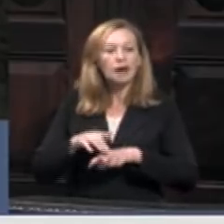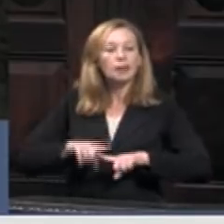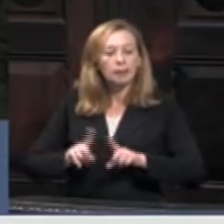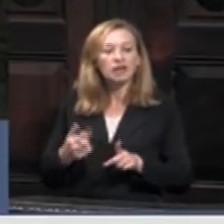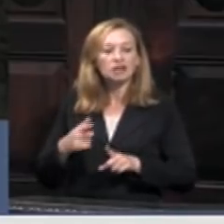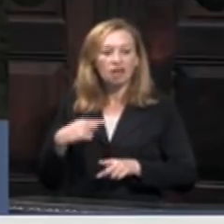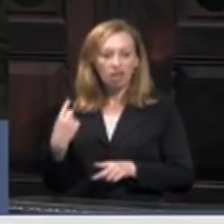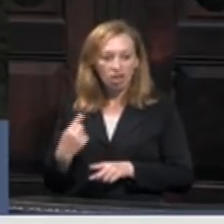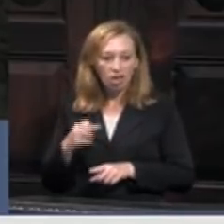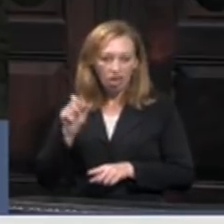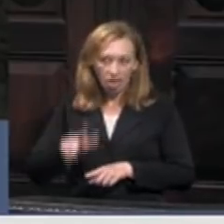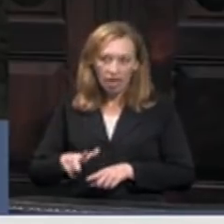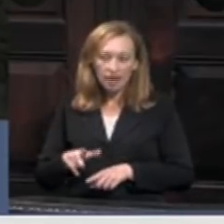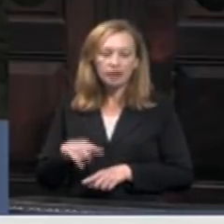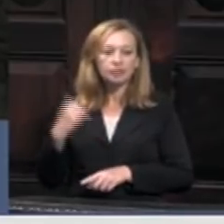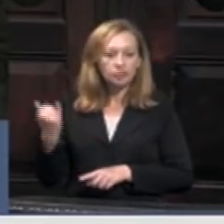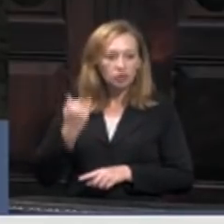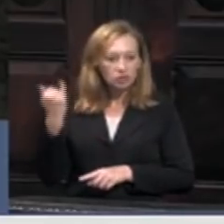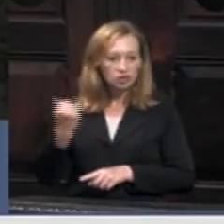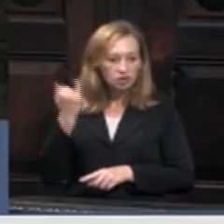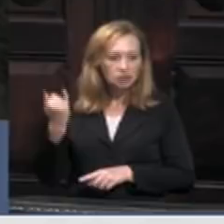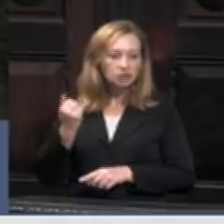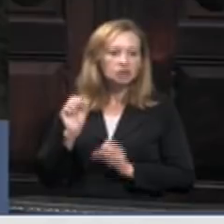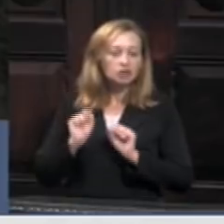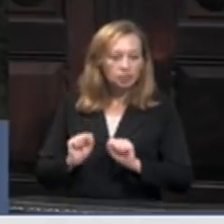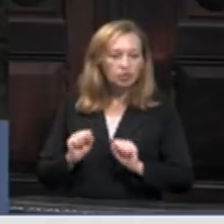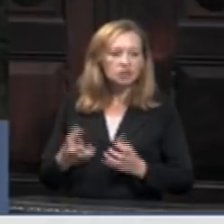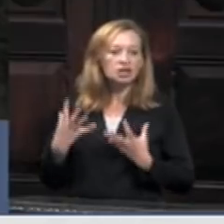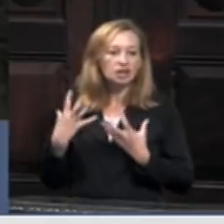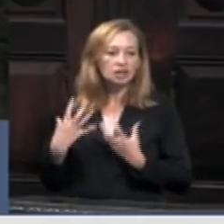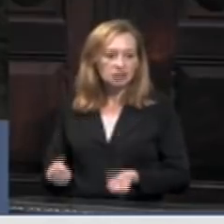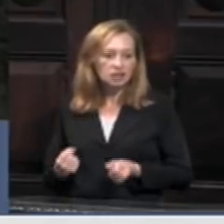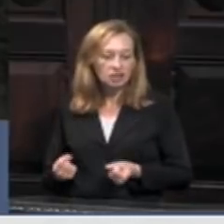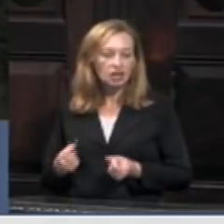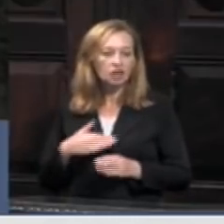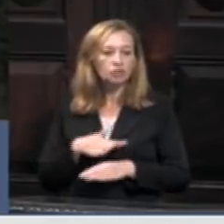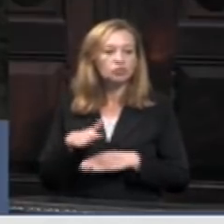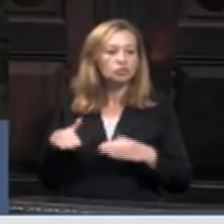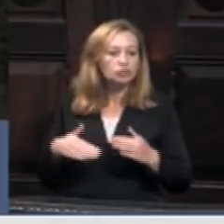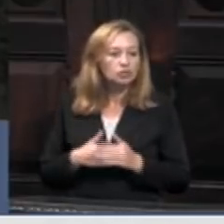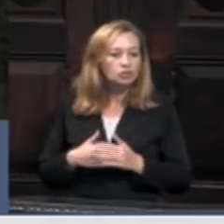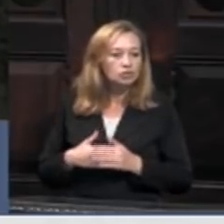prioridade para que se possa acertar de uma vez por todas